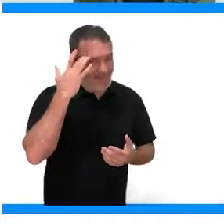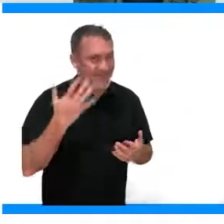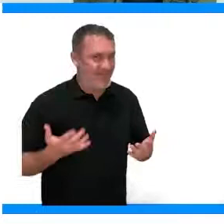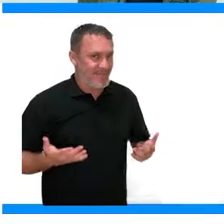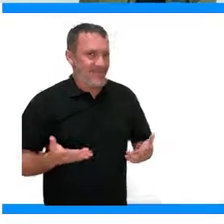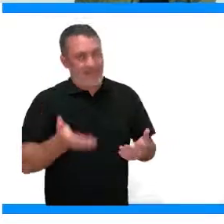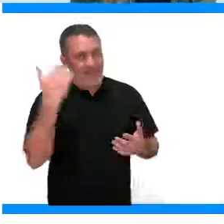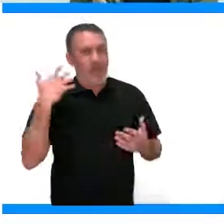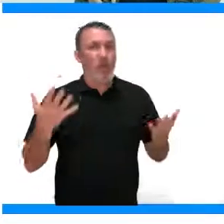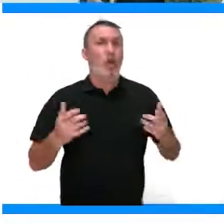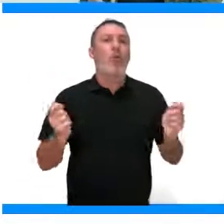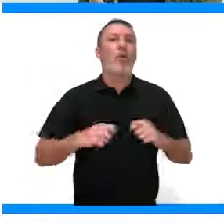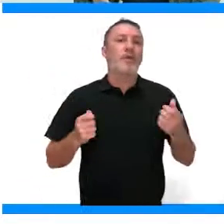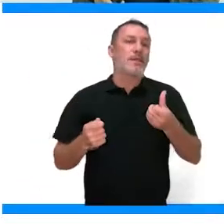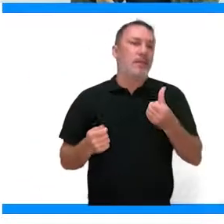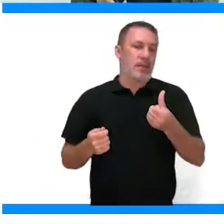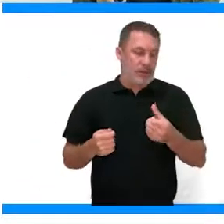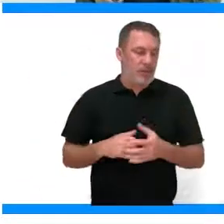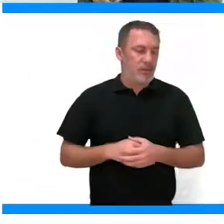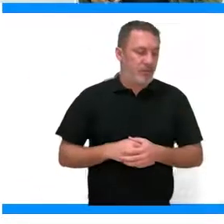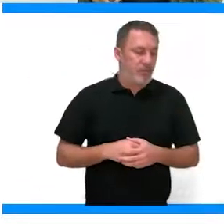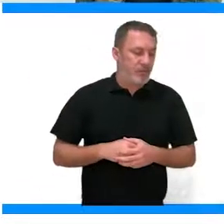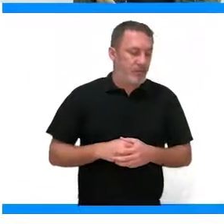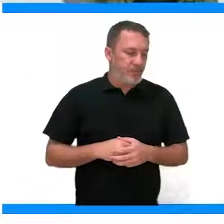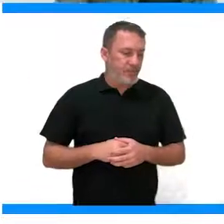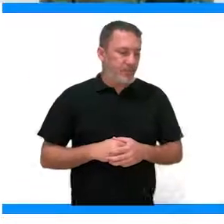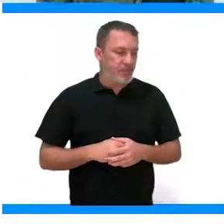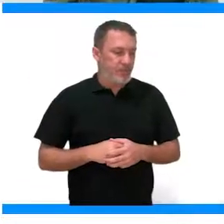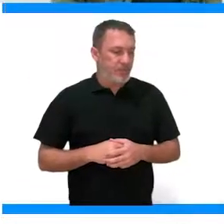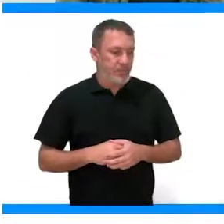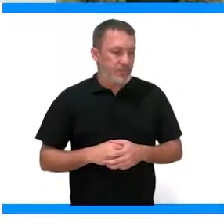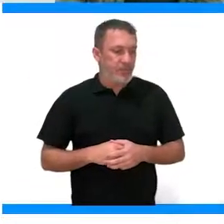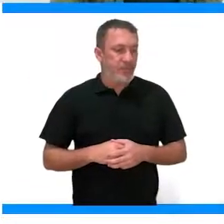Show de bola? Vamos para a competência 6? Bora nessa.